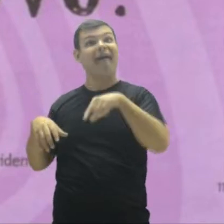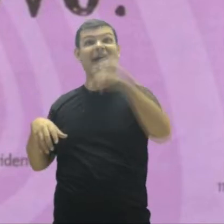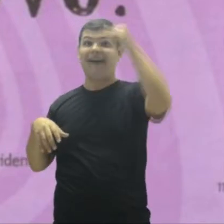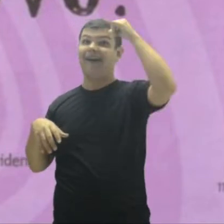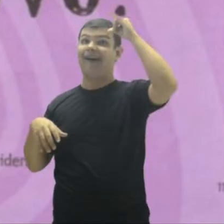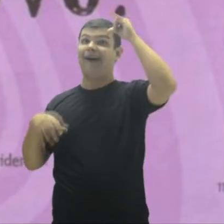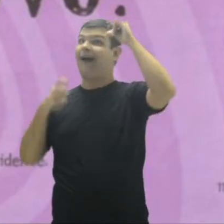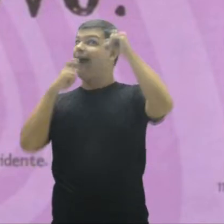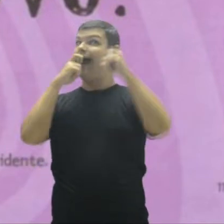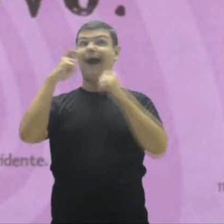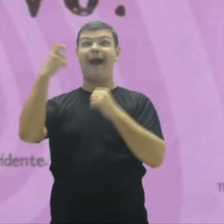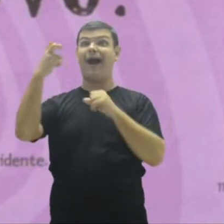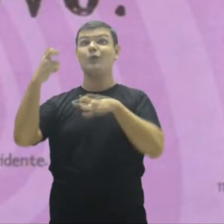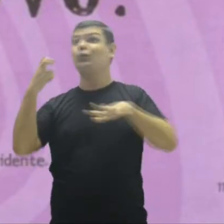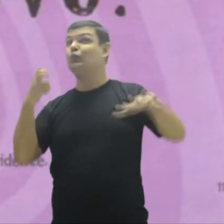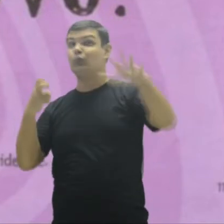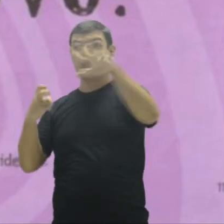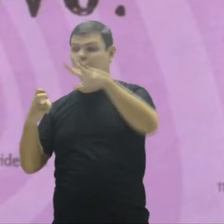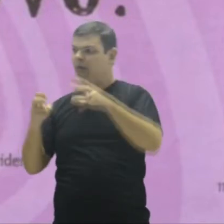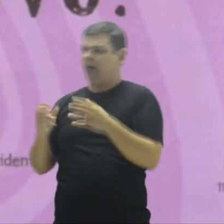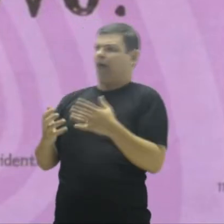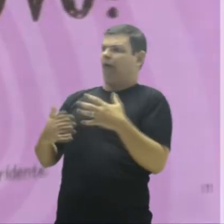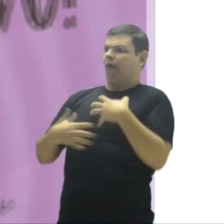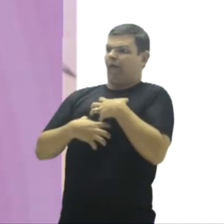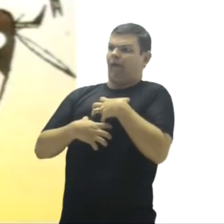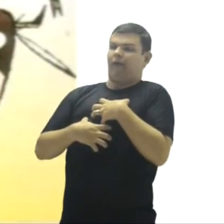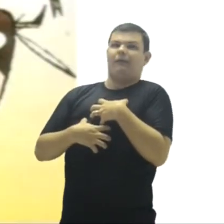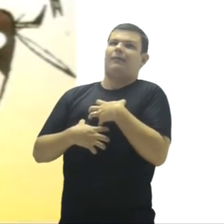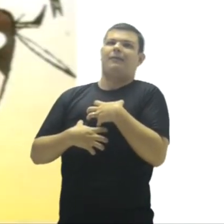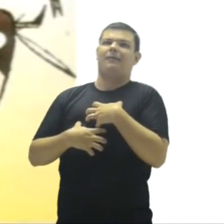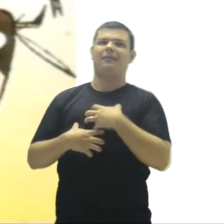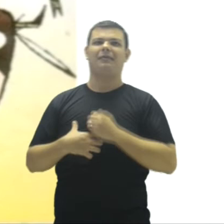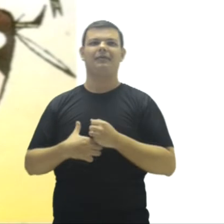grito estridente.